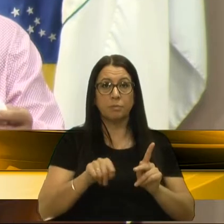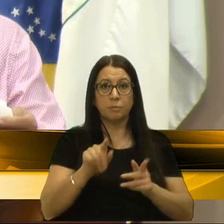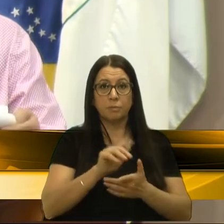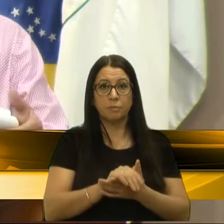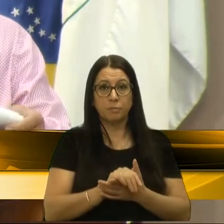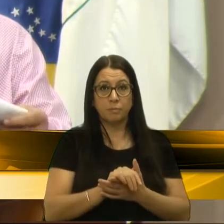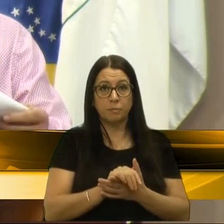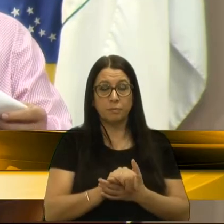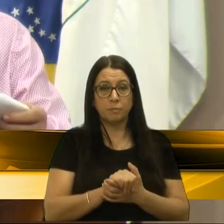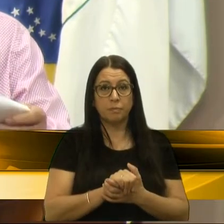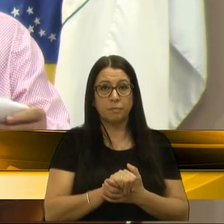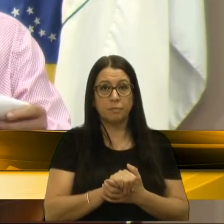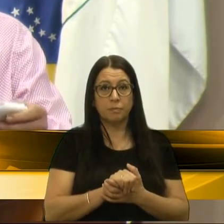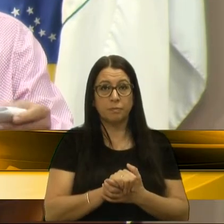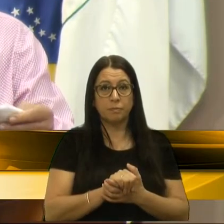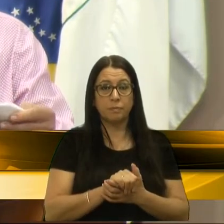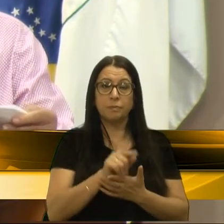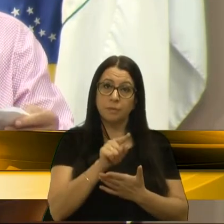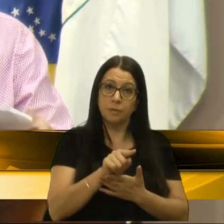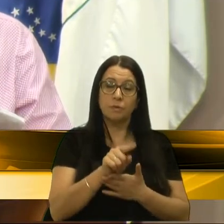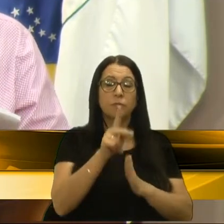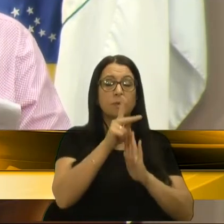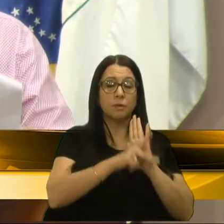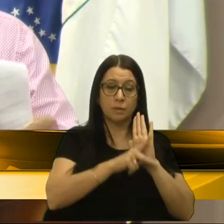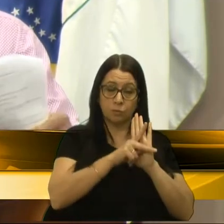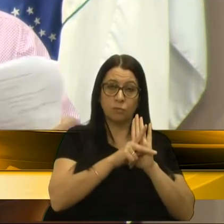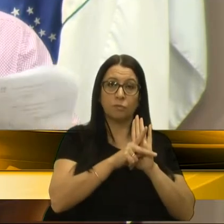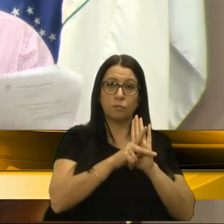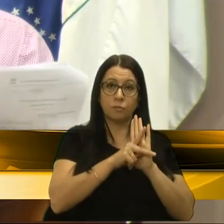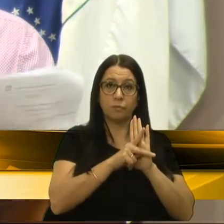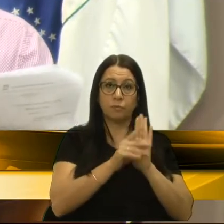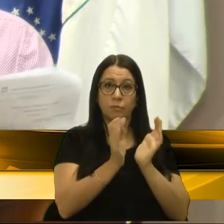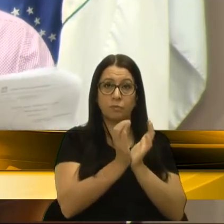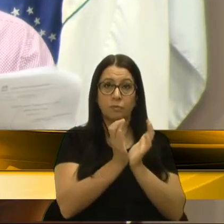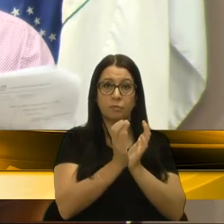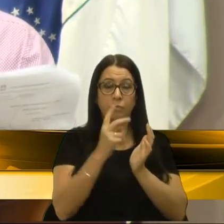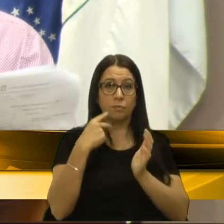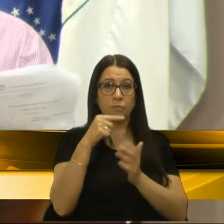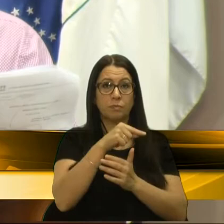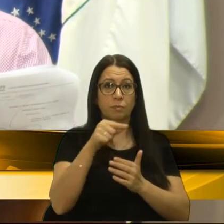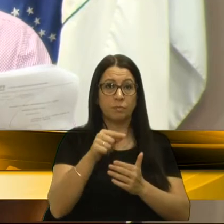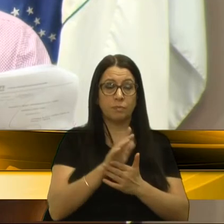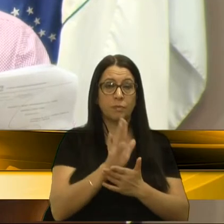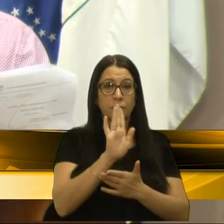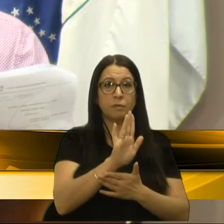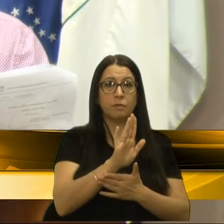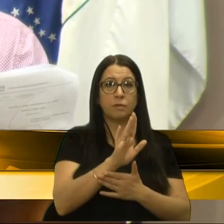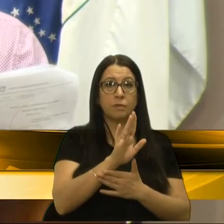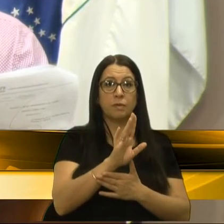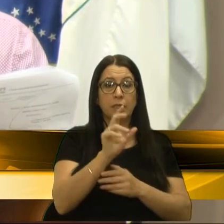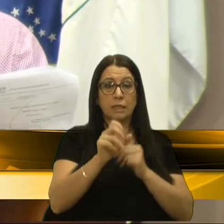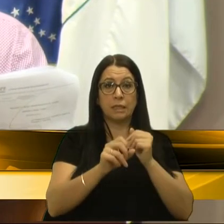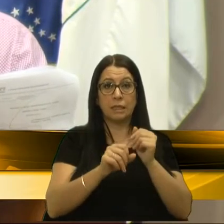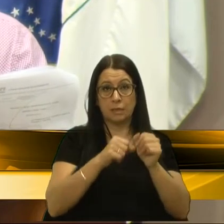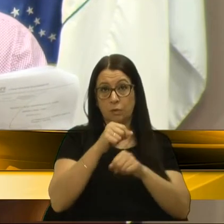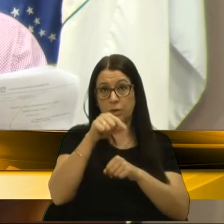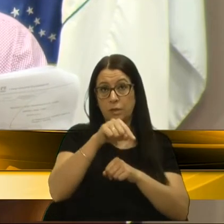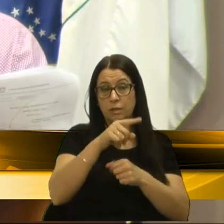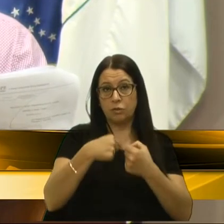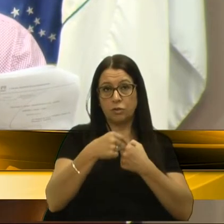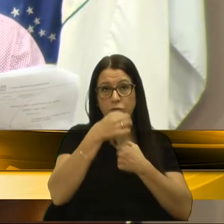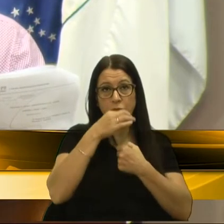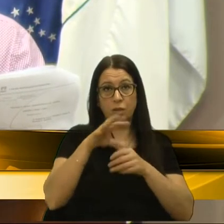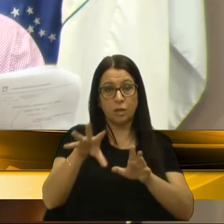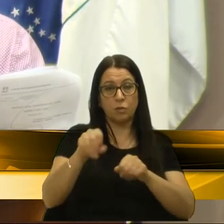os motivos. Então, esse projeto, colegas, fica instituído no âmbito do município de Caxias do Sul, o projeto adote uma